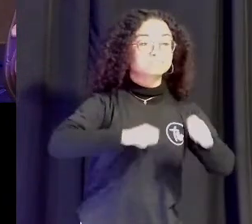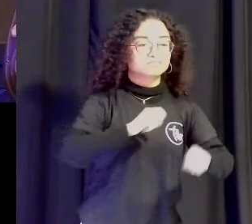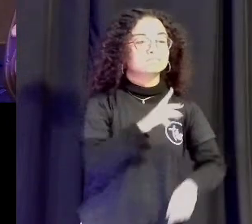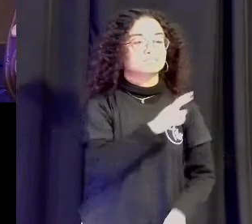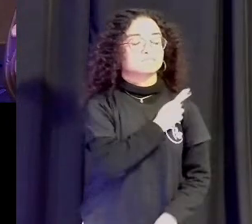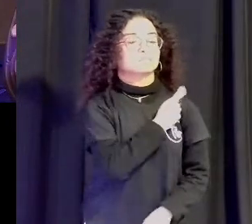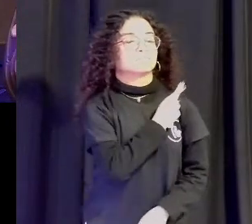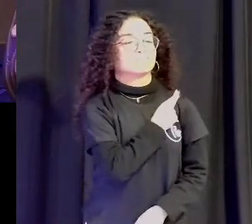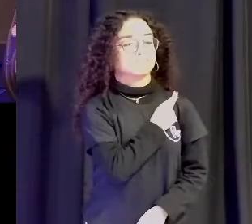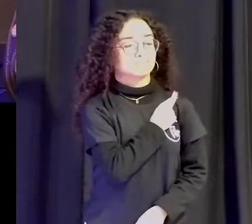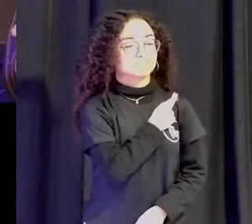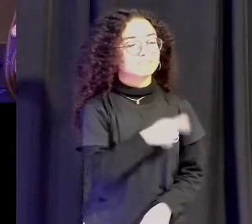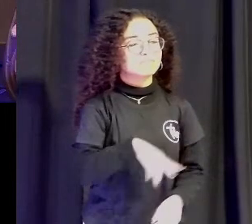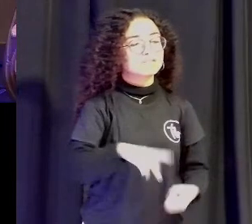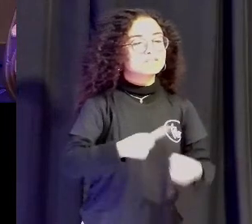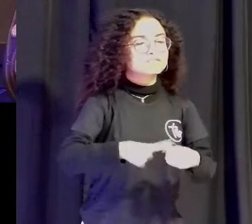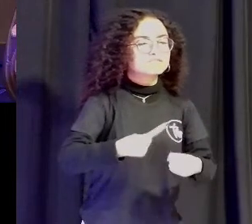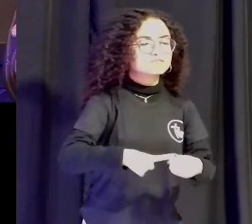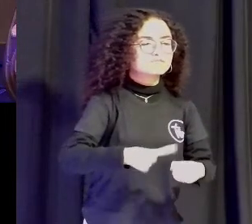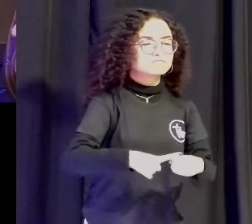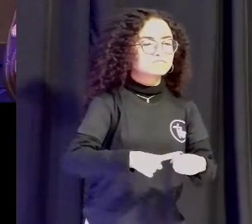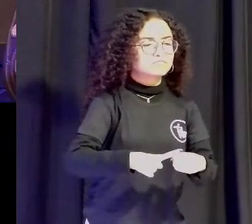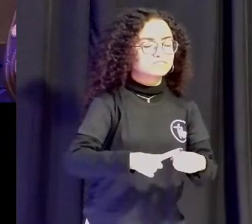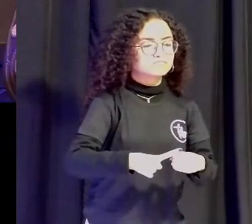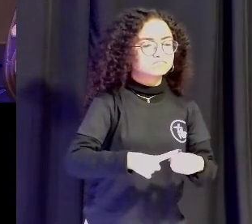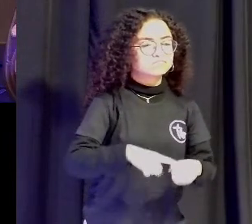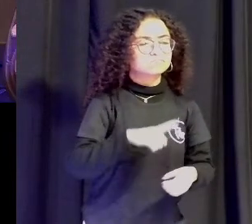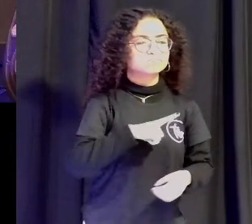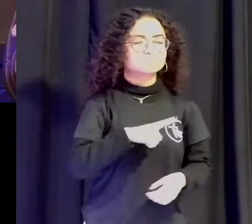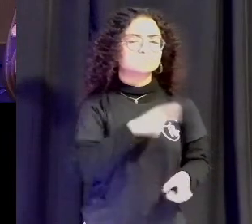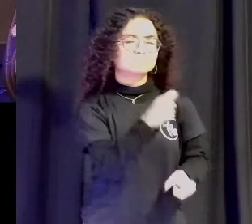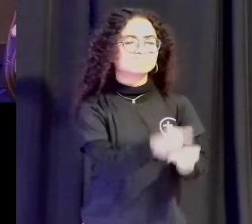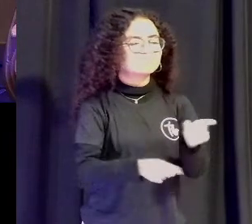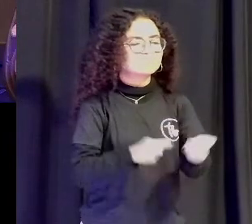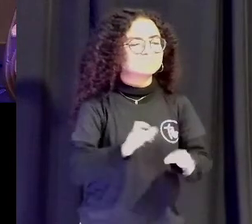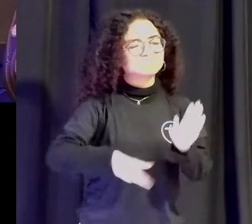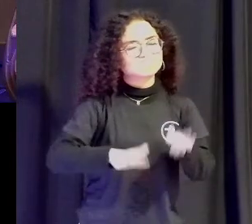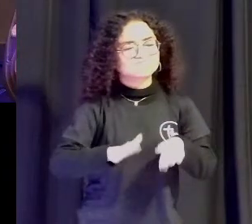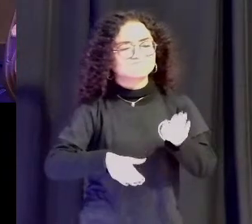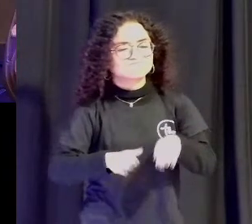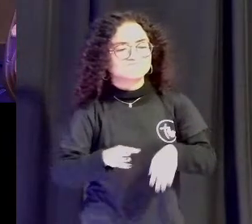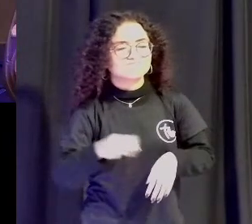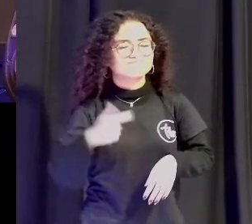Haviam ali naquela época 25 mil, 30 mil pessoas.